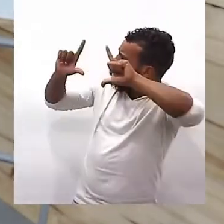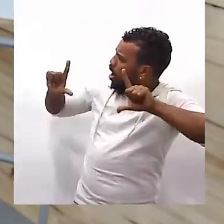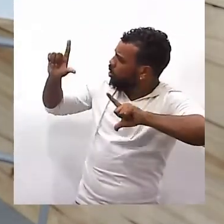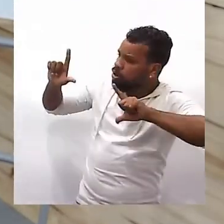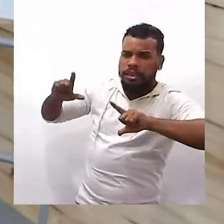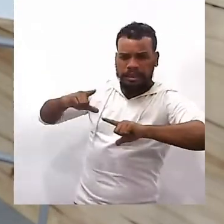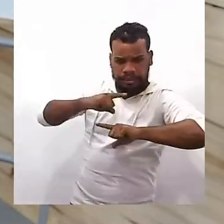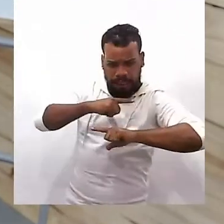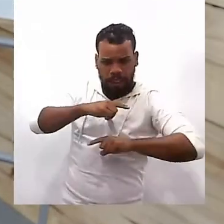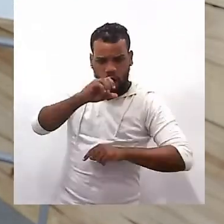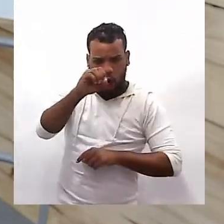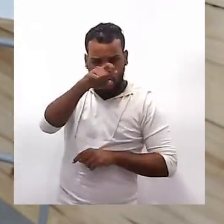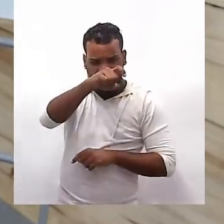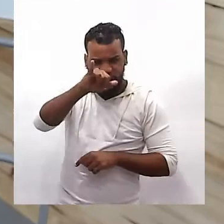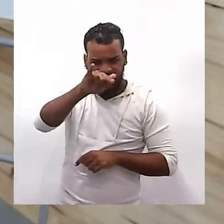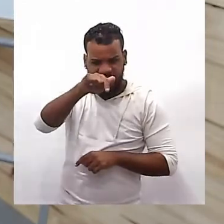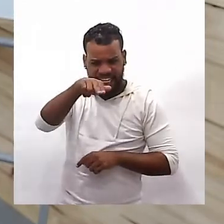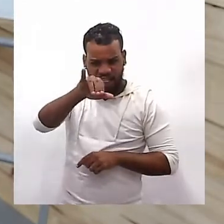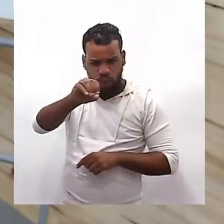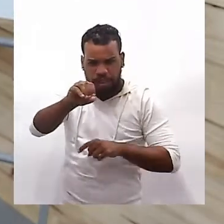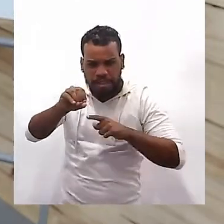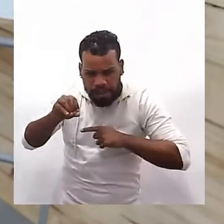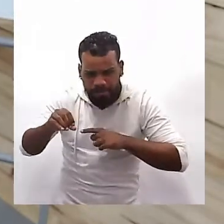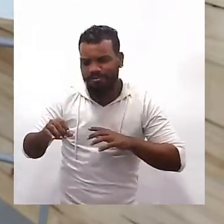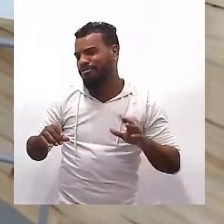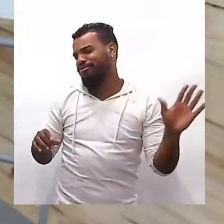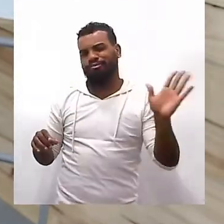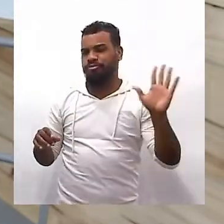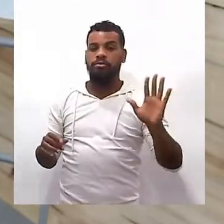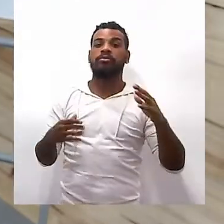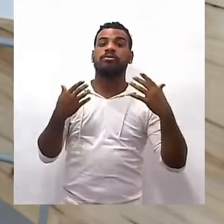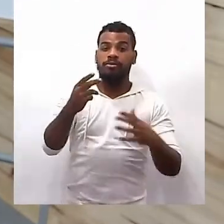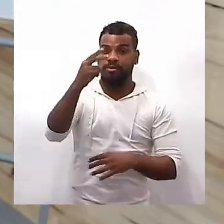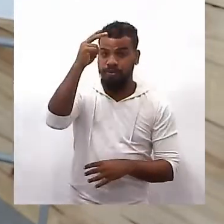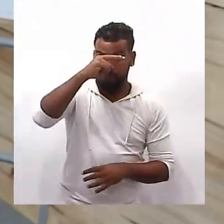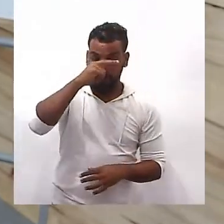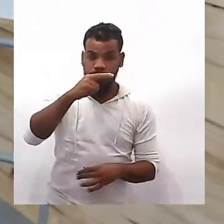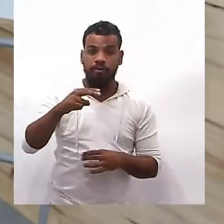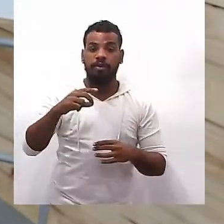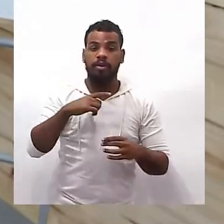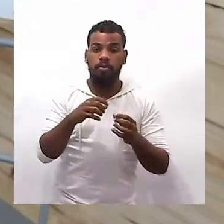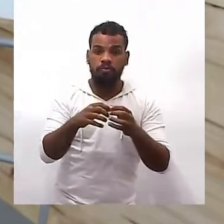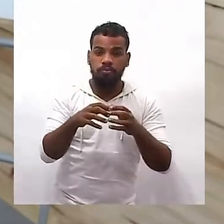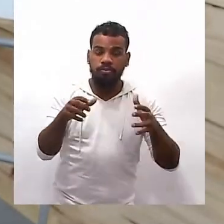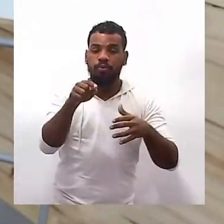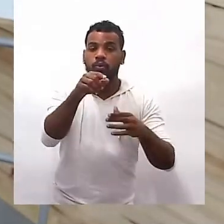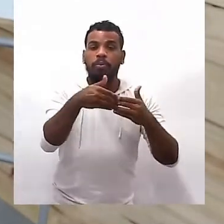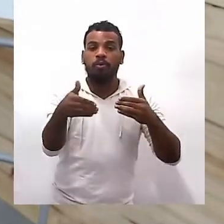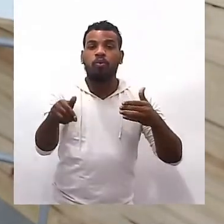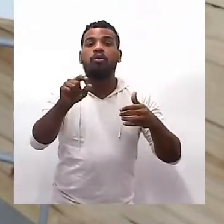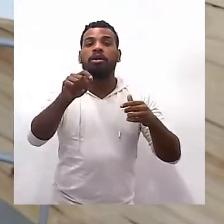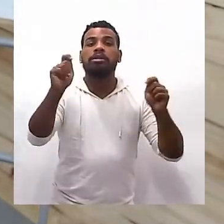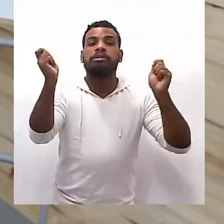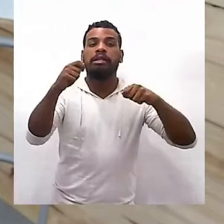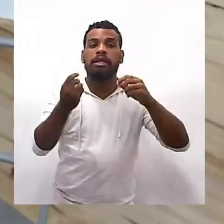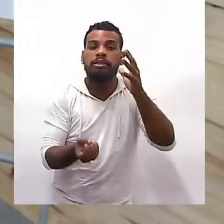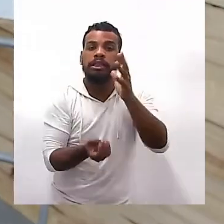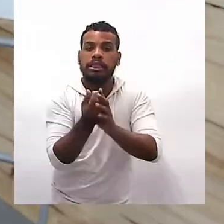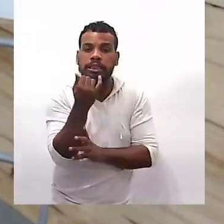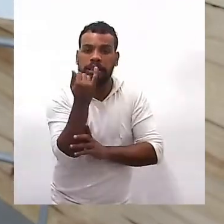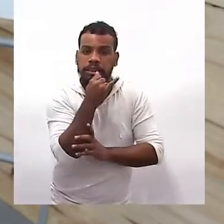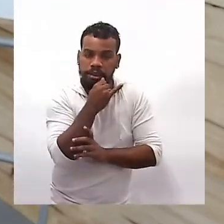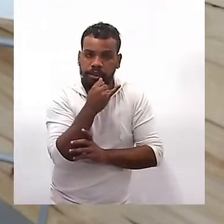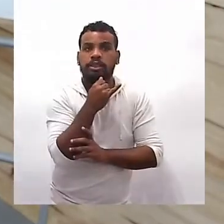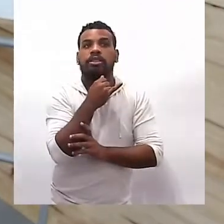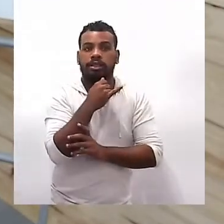usei oxigênio? Não, né? Lembrem que a fermentação é um processo em que você produz energia, ou